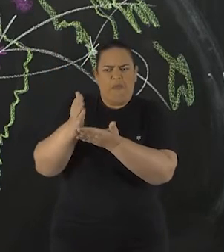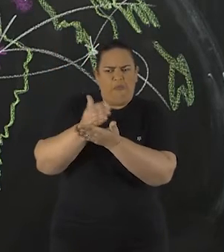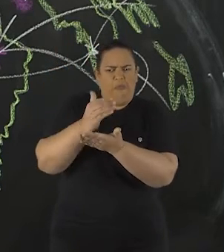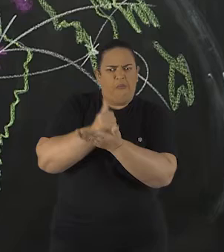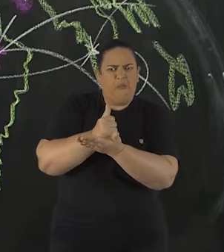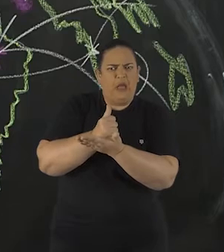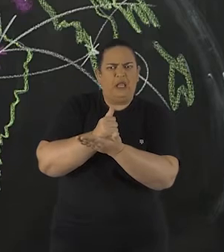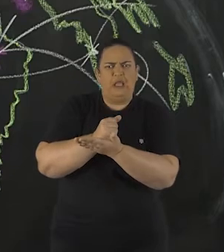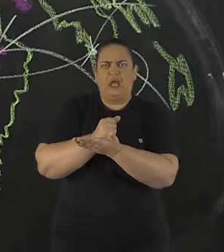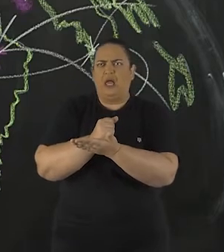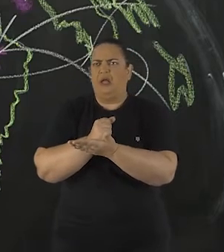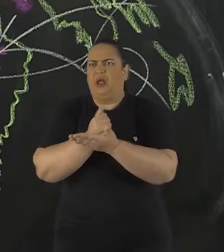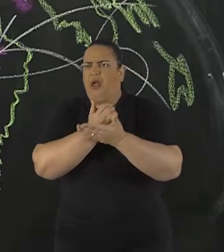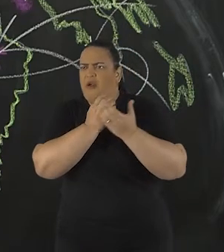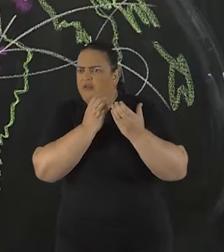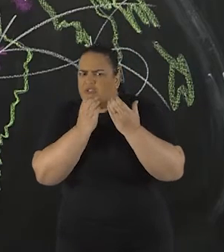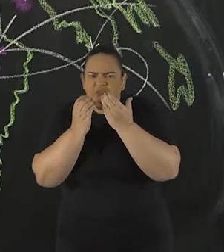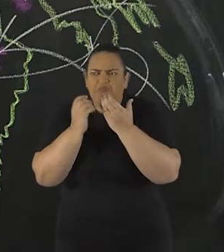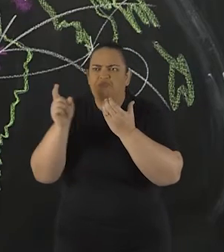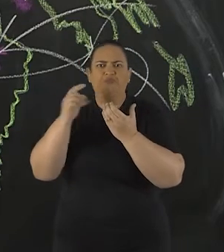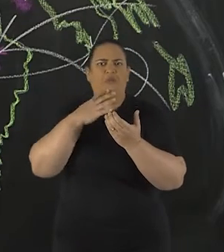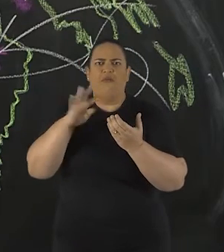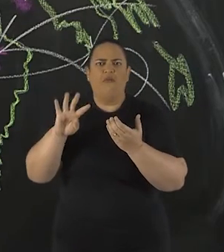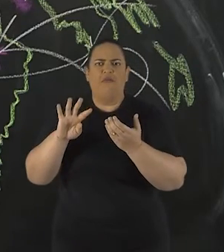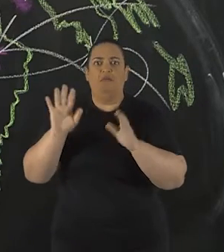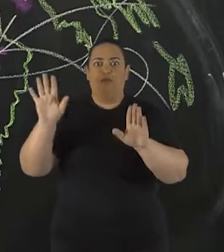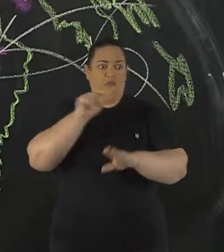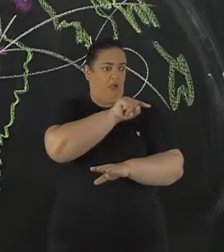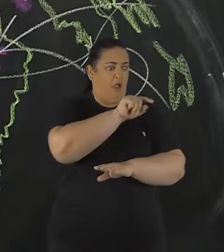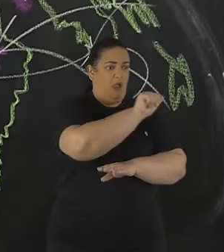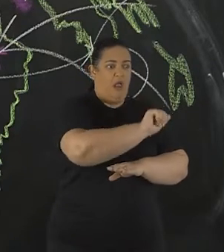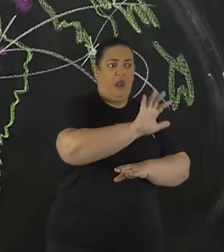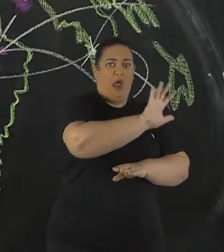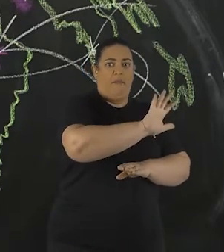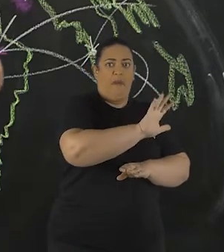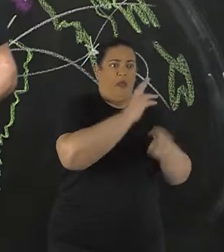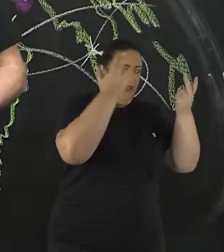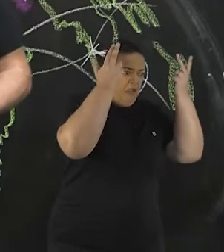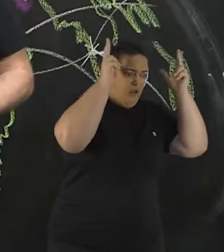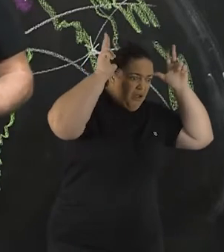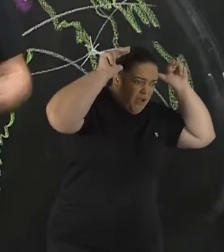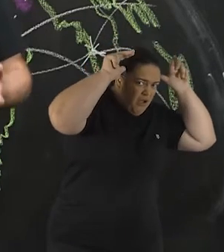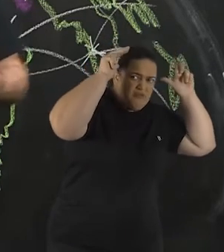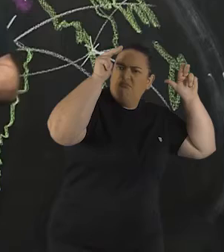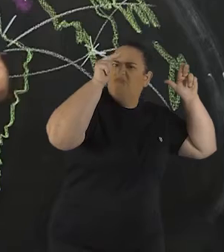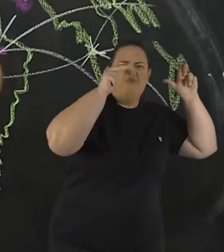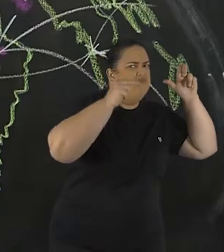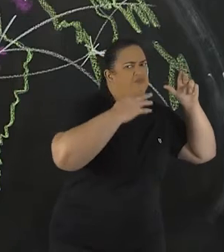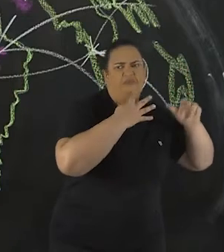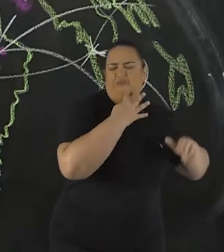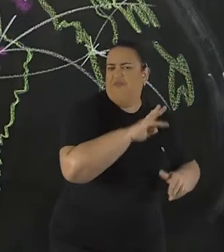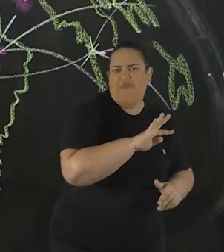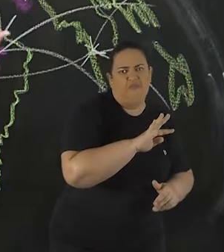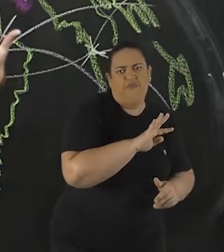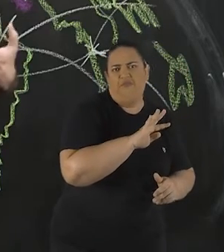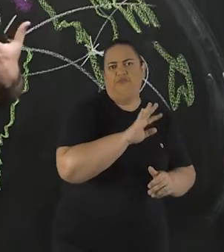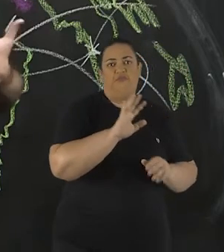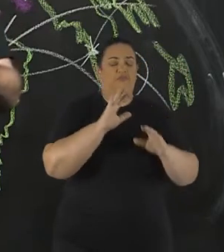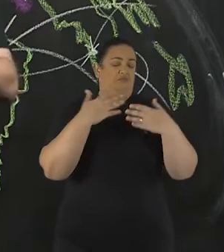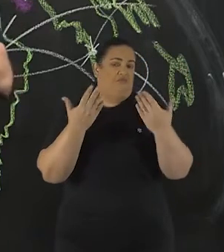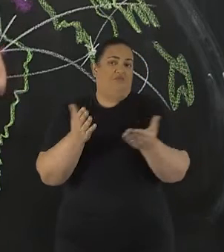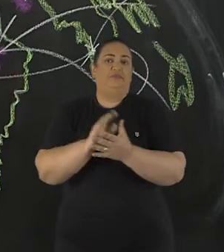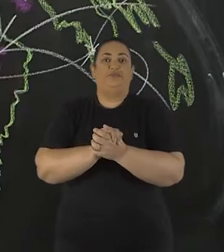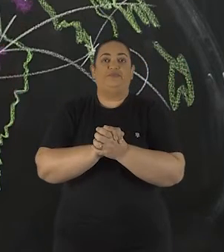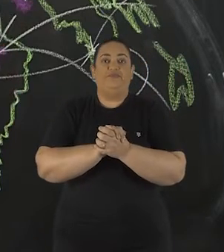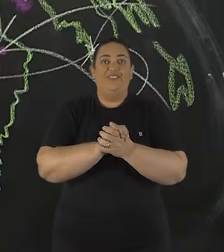milho. Em compensação, na América não se conhecia o que era um cavalo. Então, nesse sentido, o